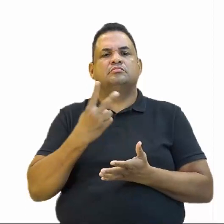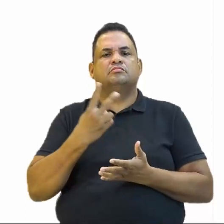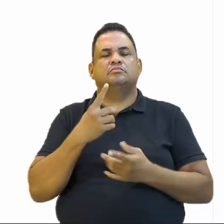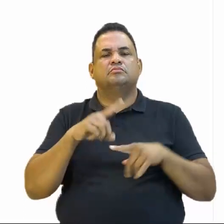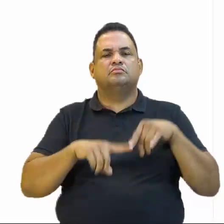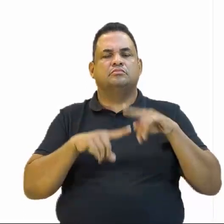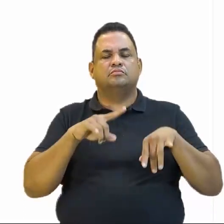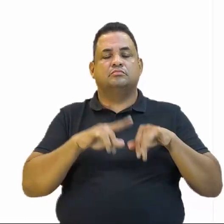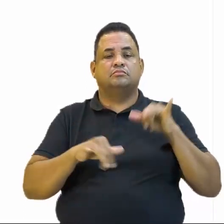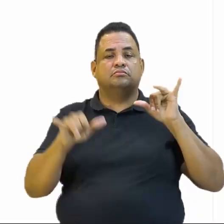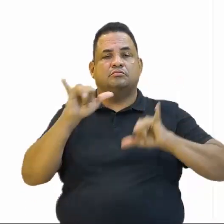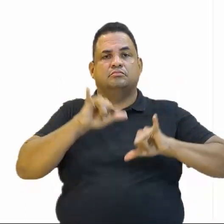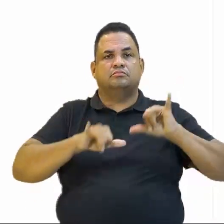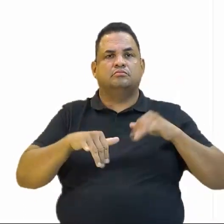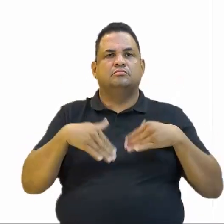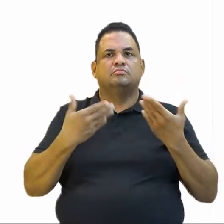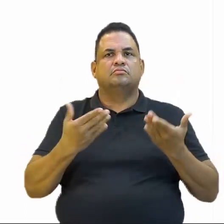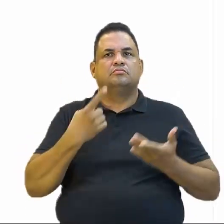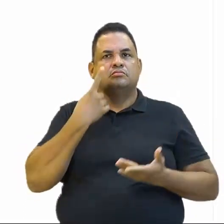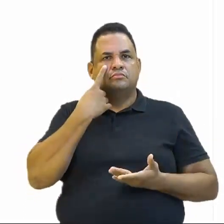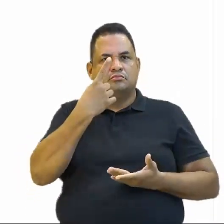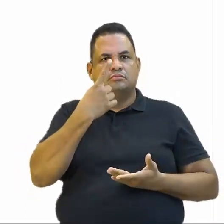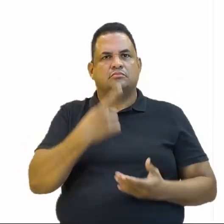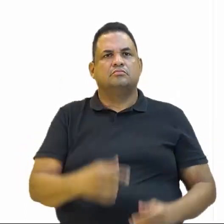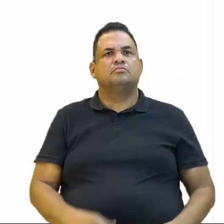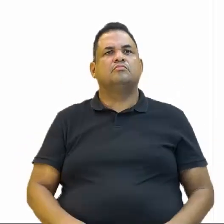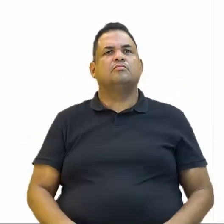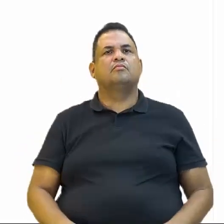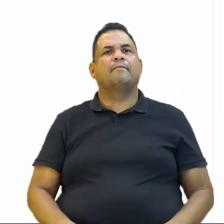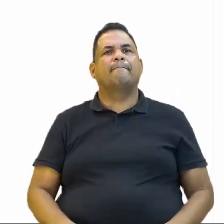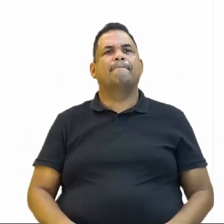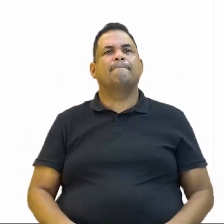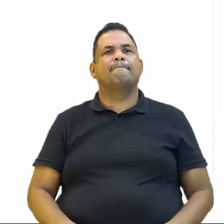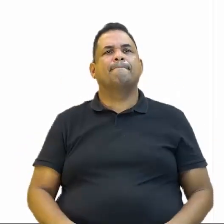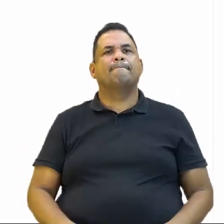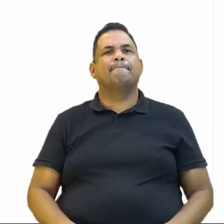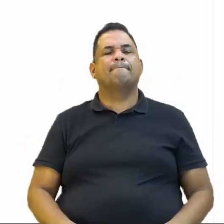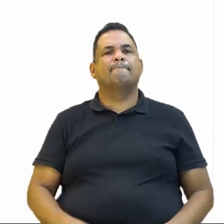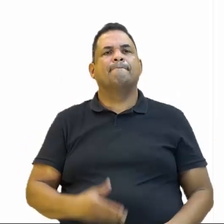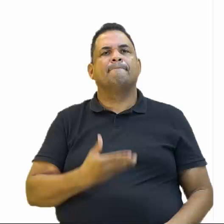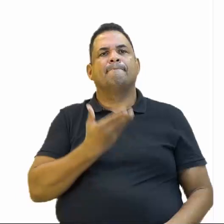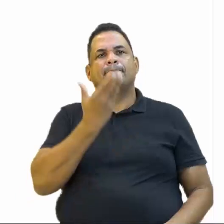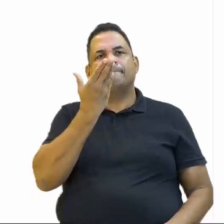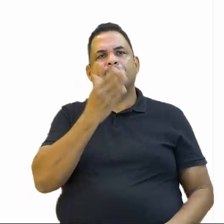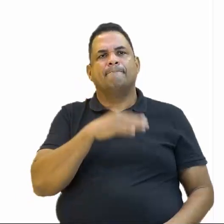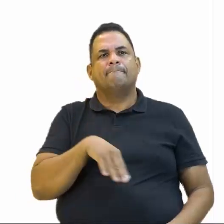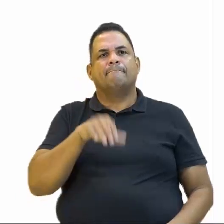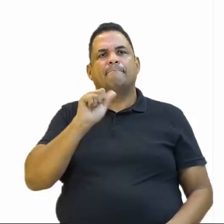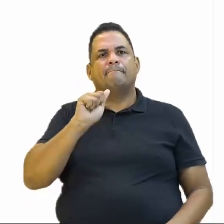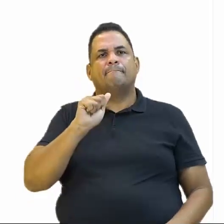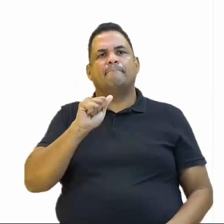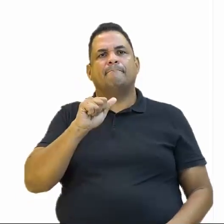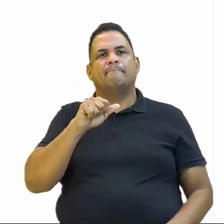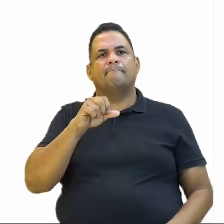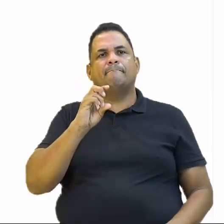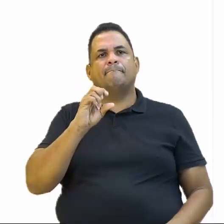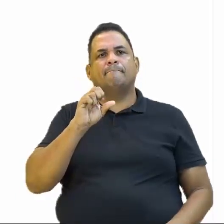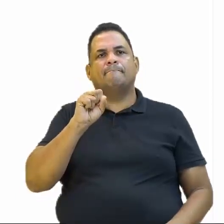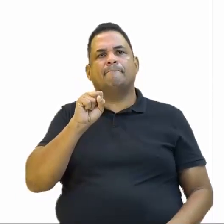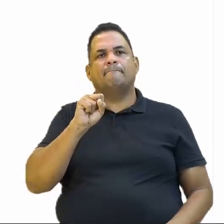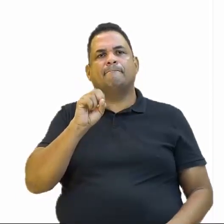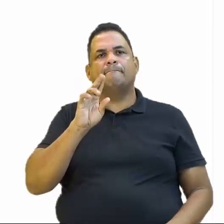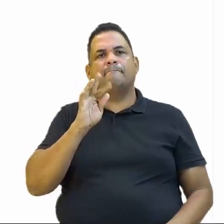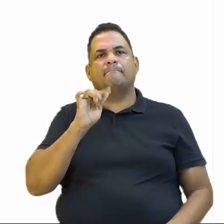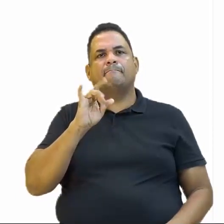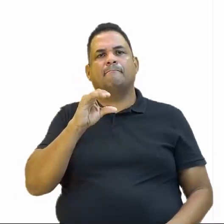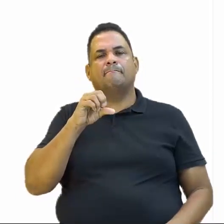elementos químicos. Então, vamos aqui, ó. O nosso amigo sulfeto de alumínio, ele vai ser